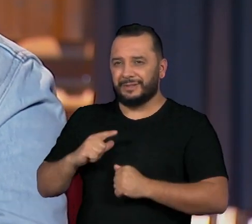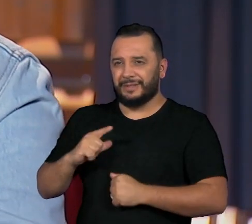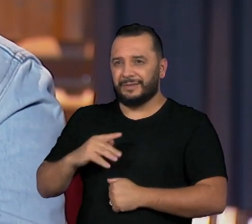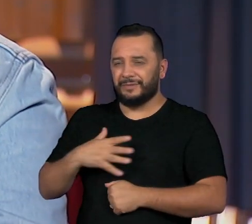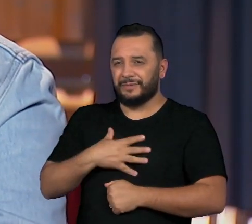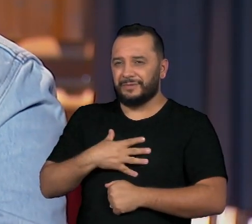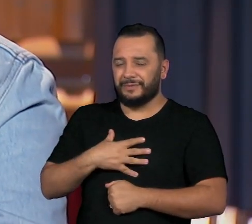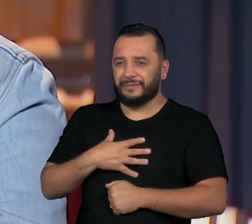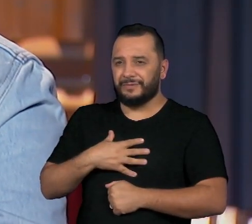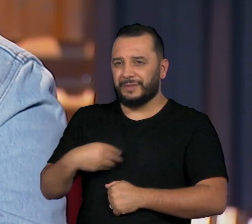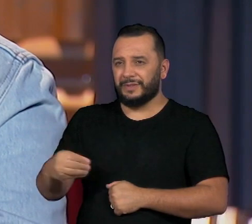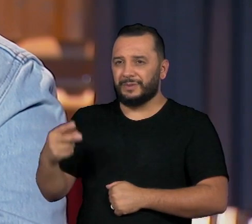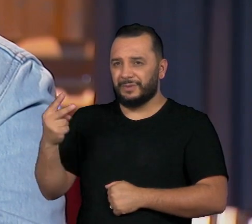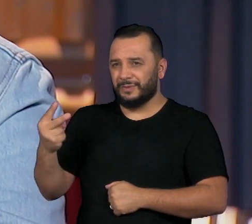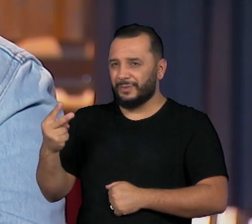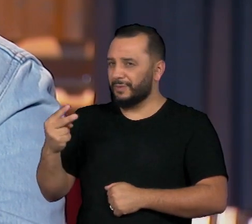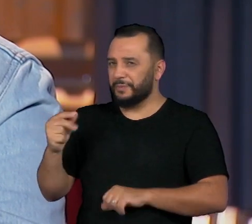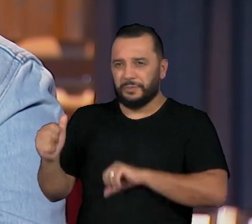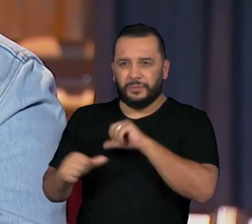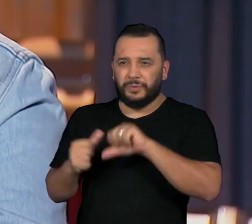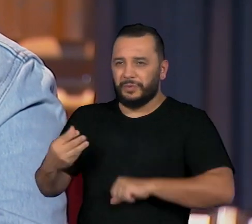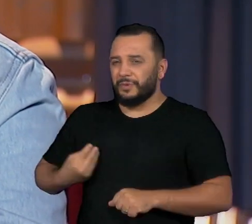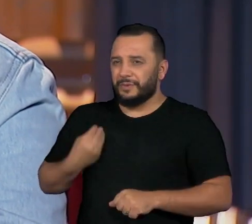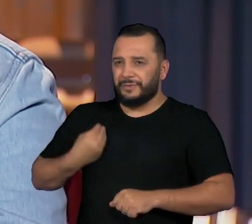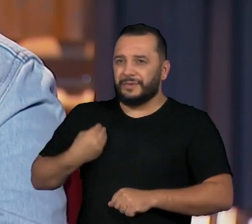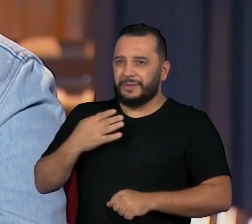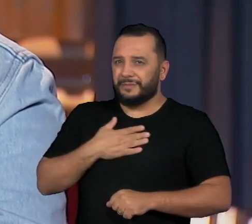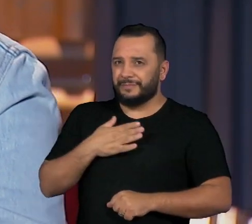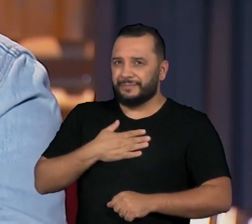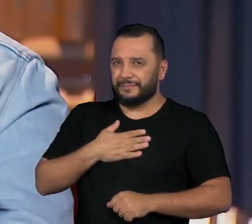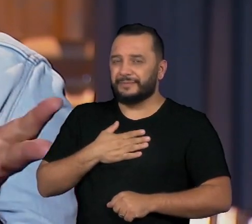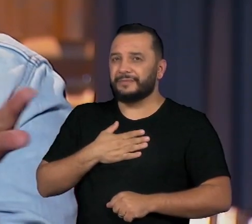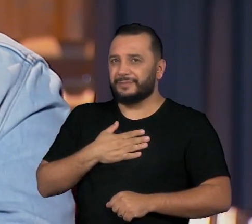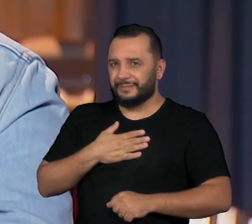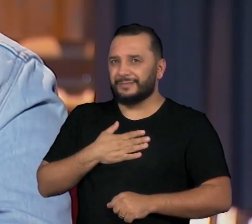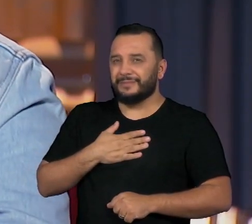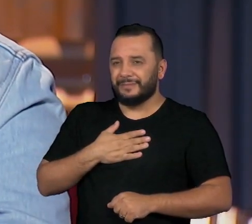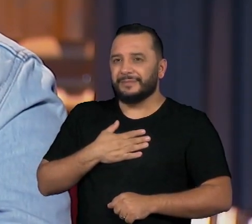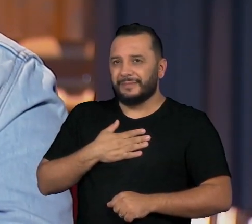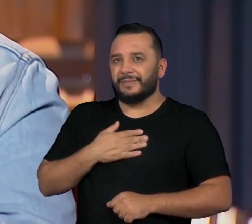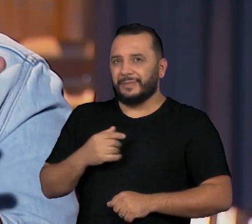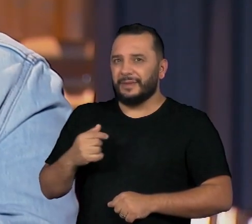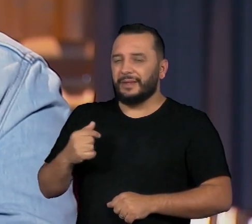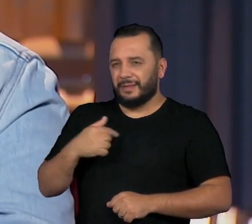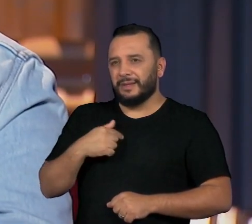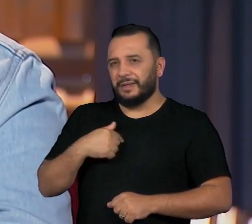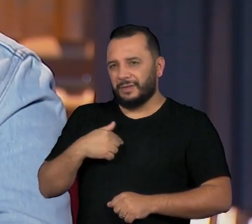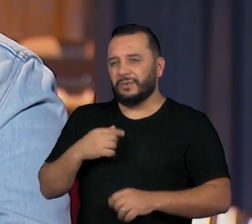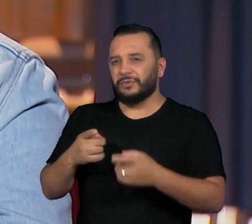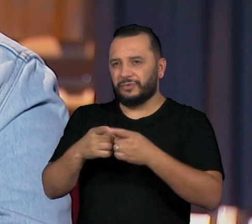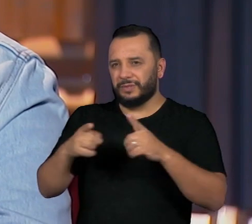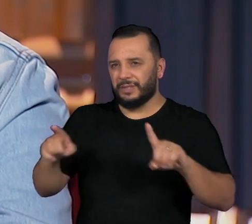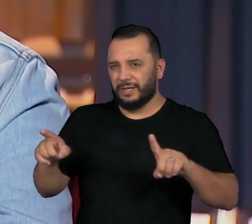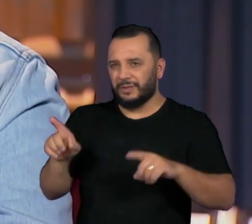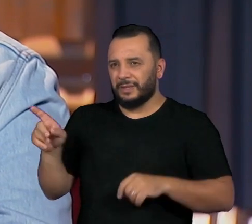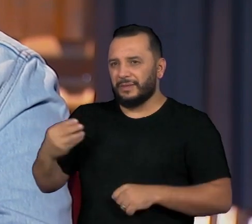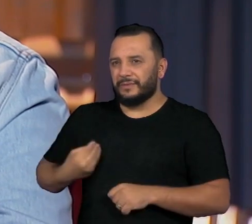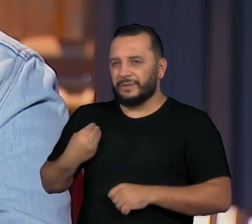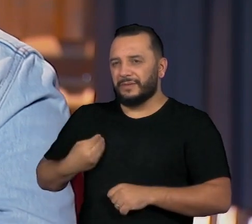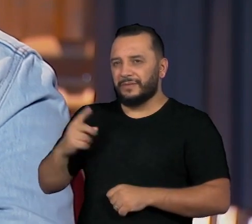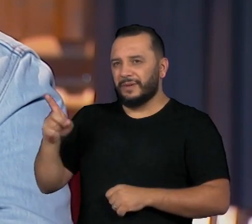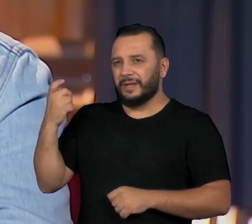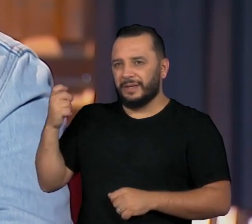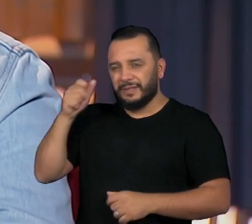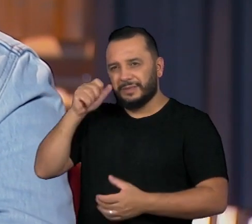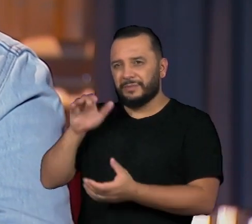crianças para uma família muda completamente isso. Hoje em dia eu estou divorciado, eles moram com a minha ex-companheira,